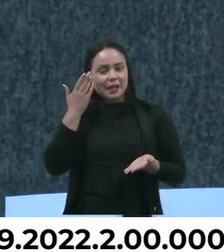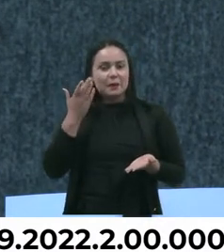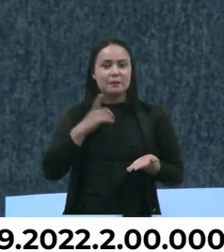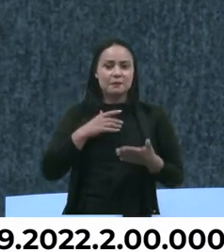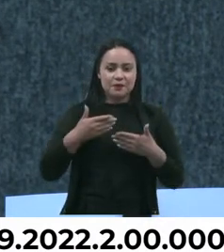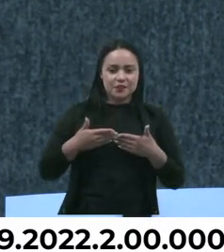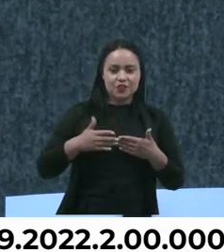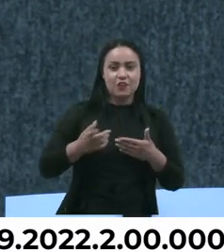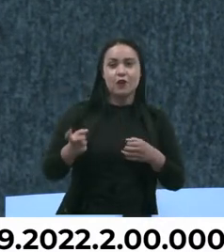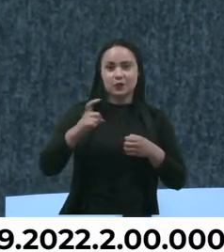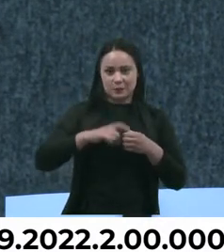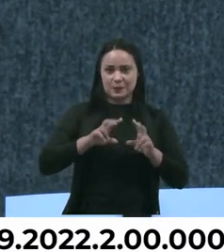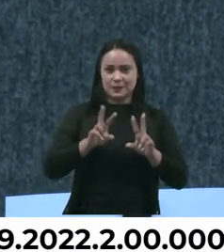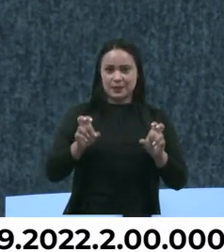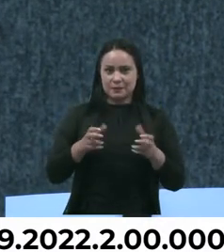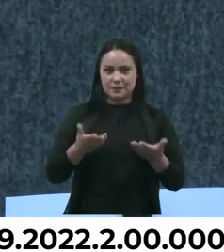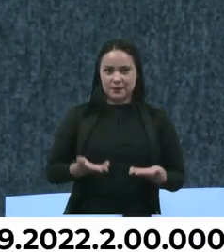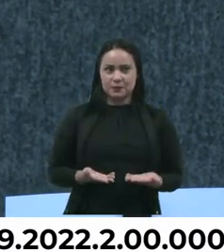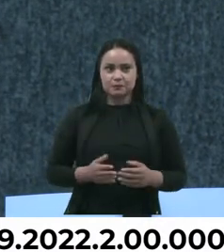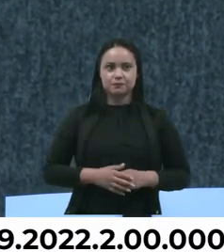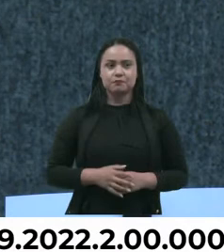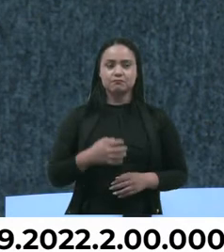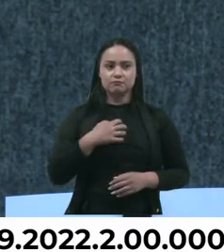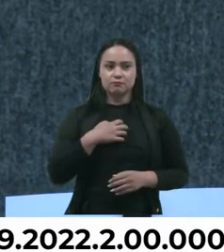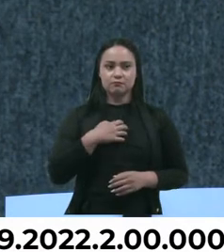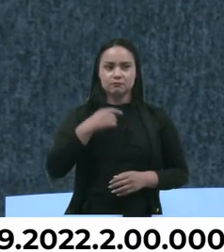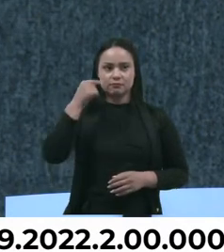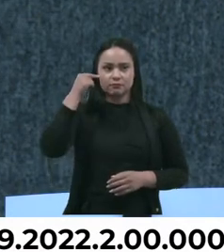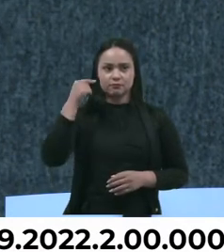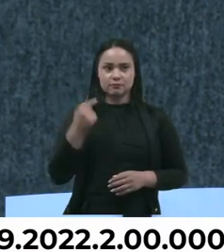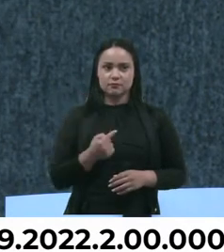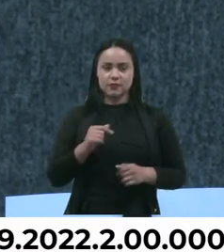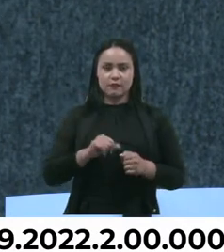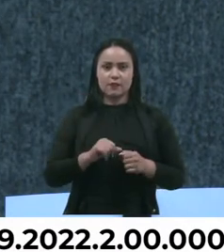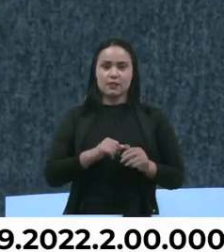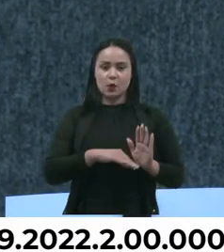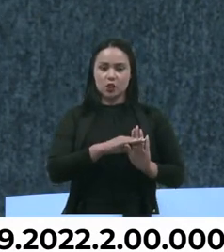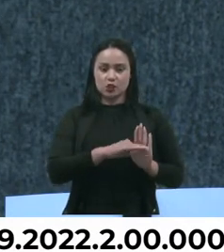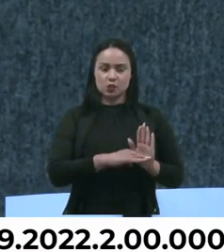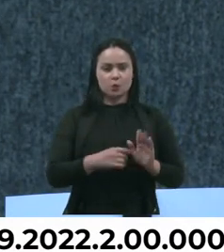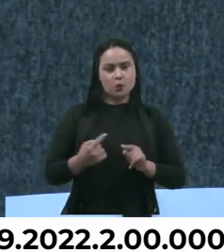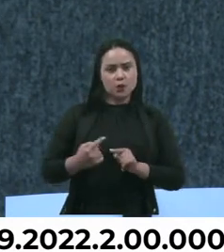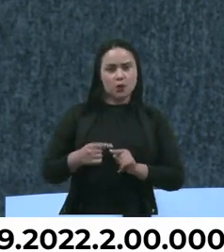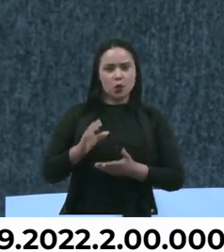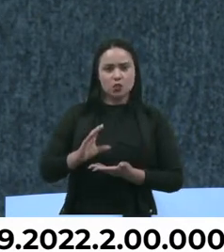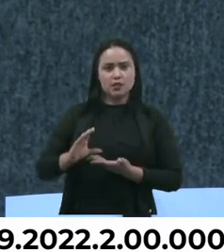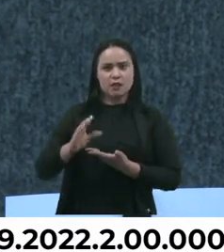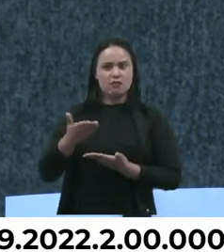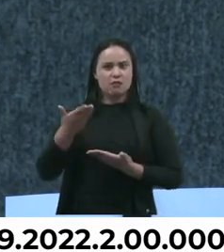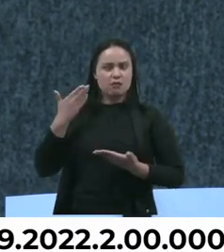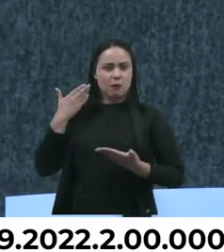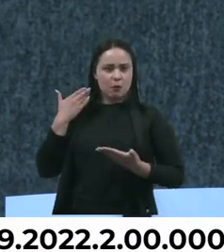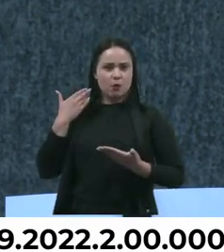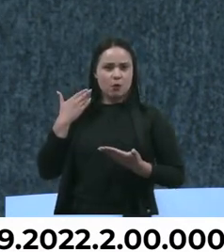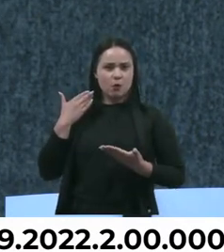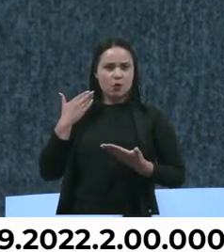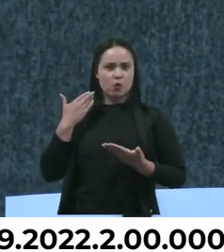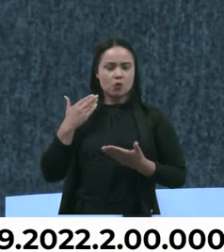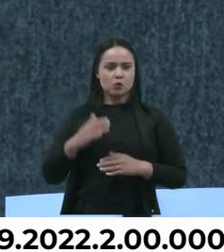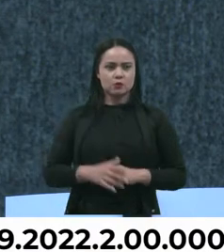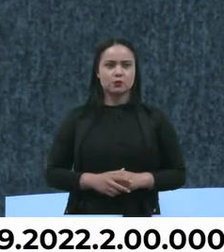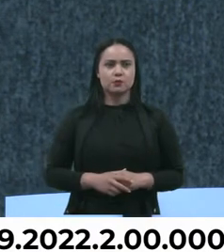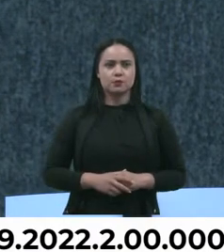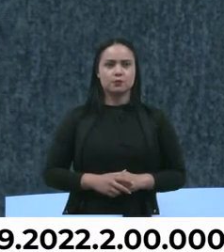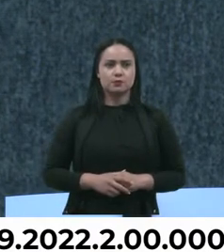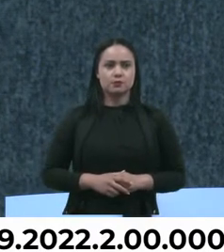voltamos a ele. De qualquer forma, eu me senti na obrigação de fazer o registro porque o Conselho, à época, estava